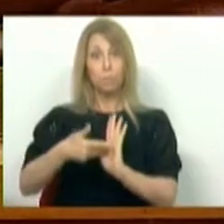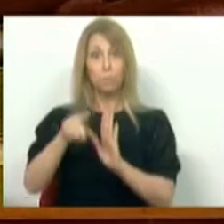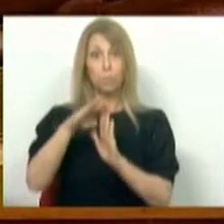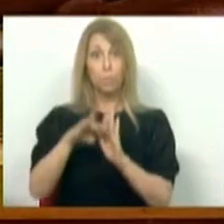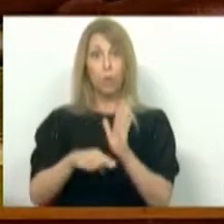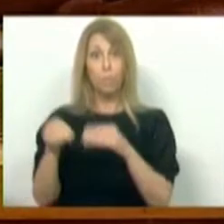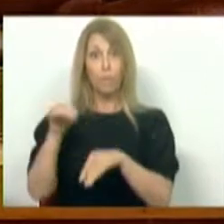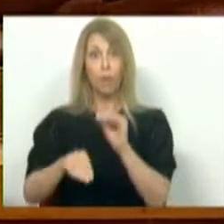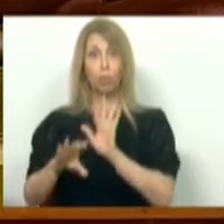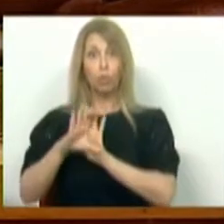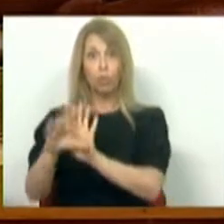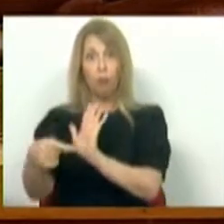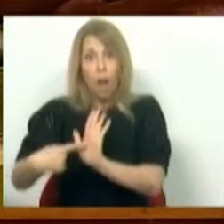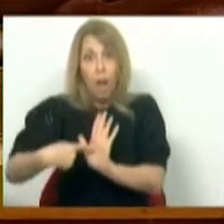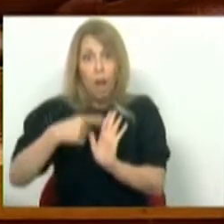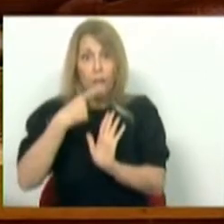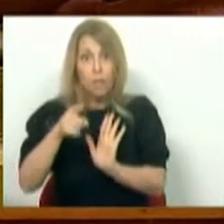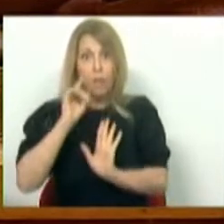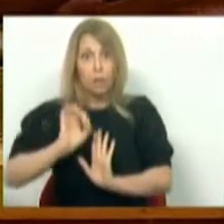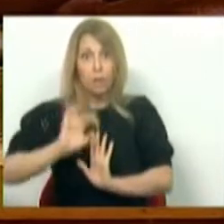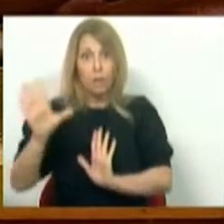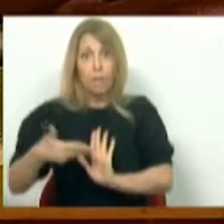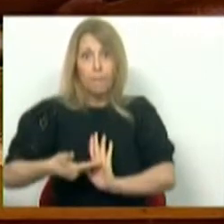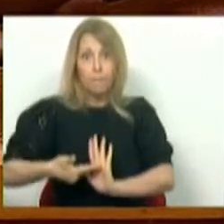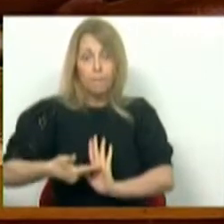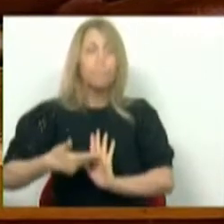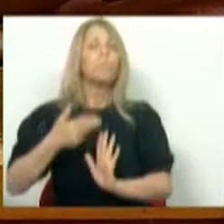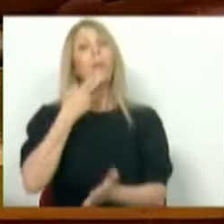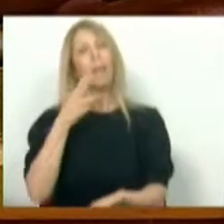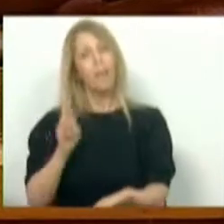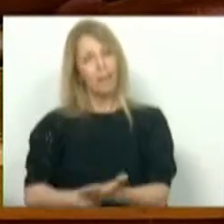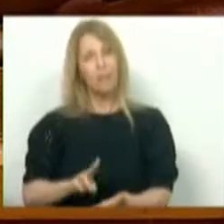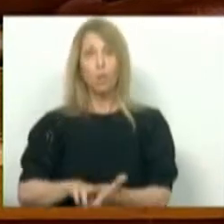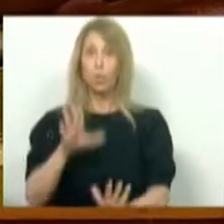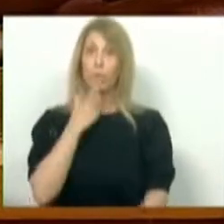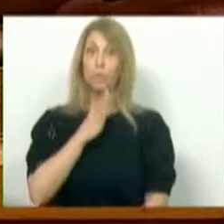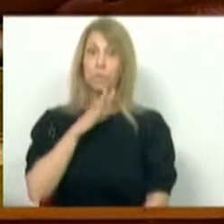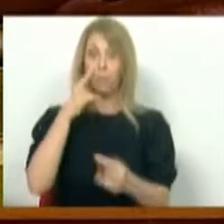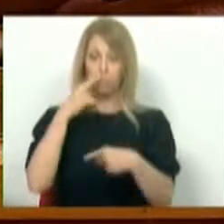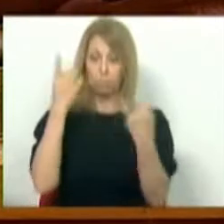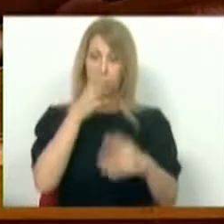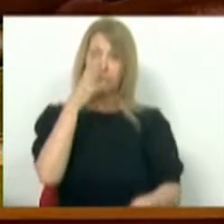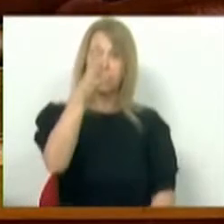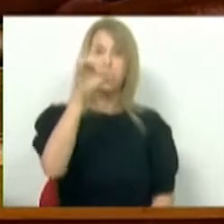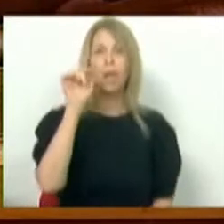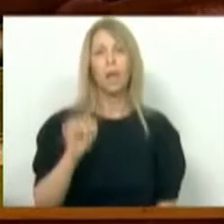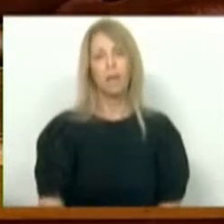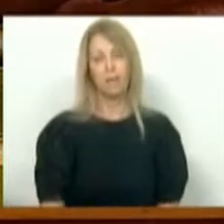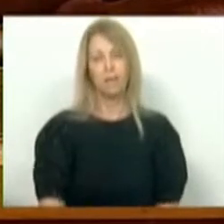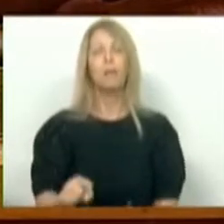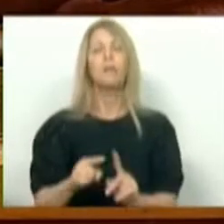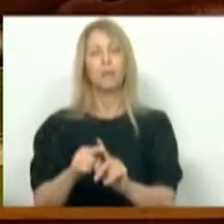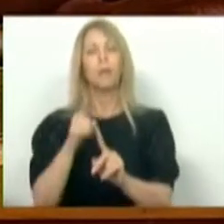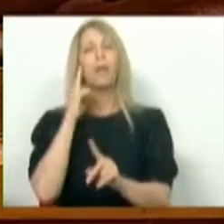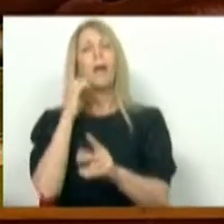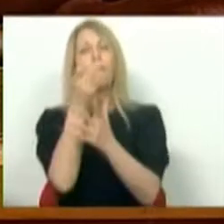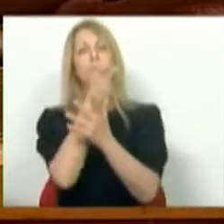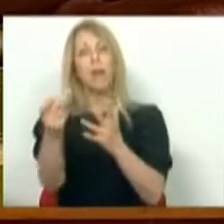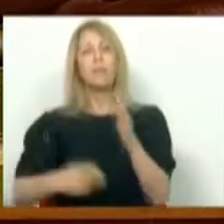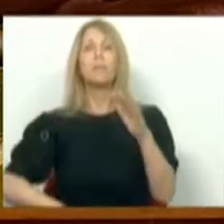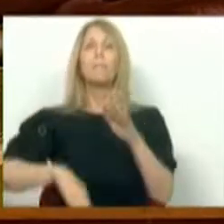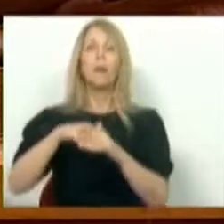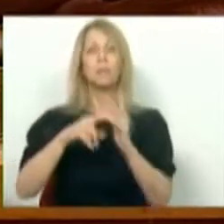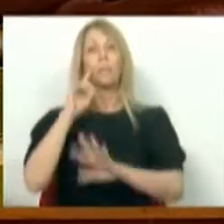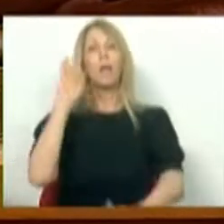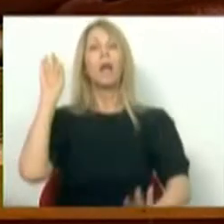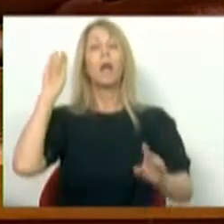programa eleitoral do Chega. É mais do que razão para reafirmar aqui a velha máxima republicana contra